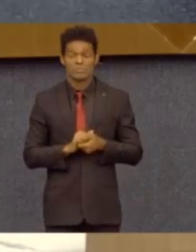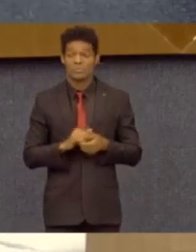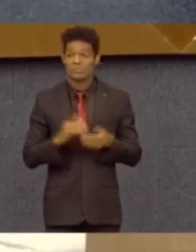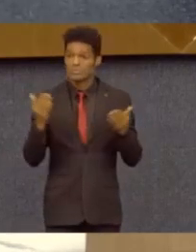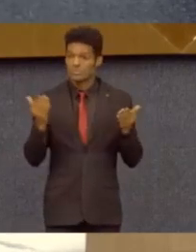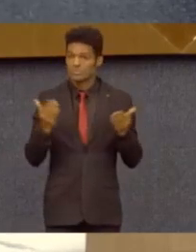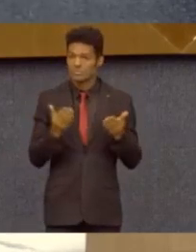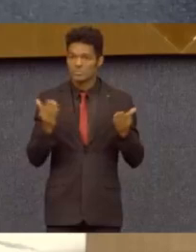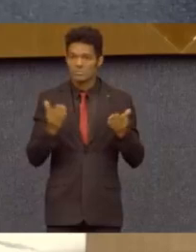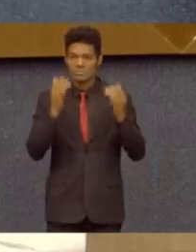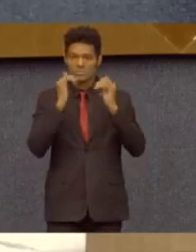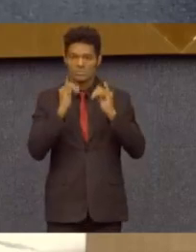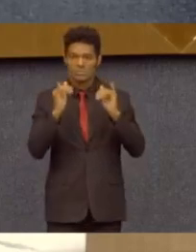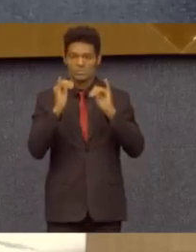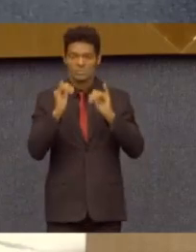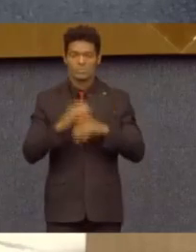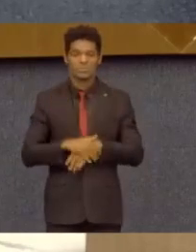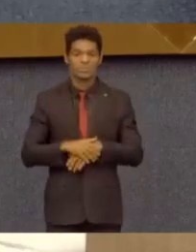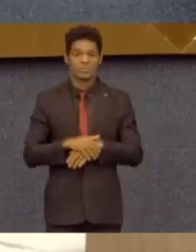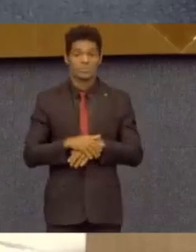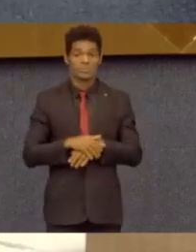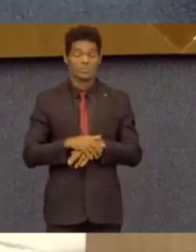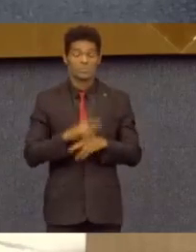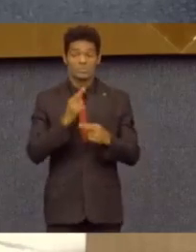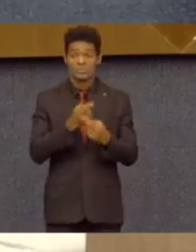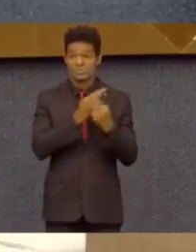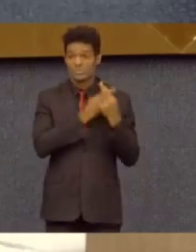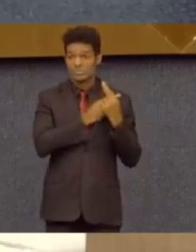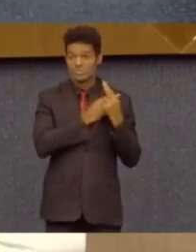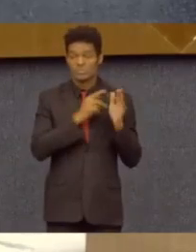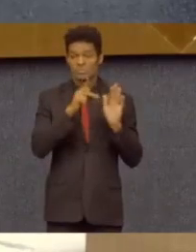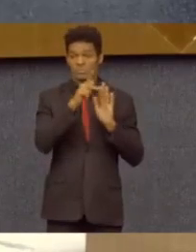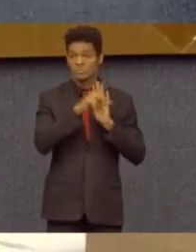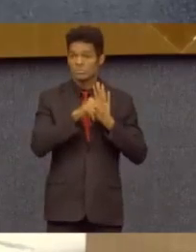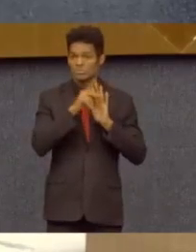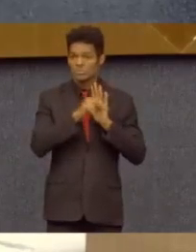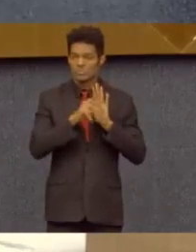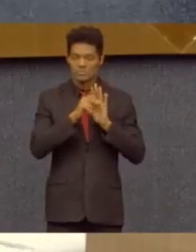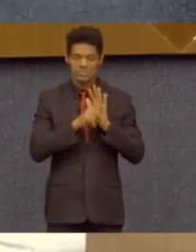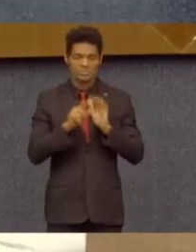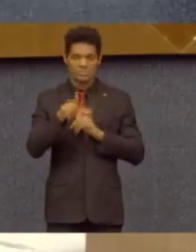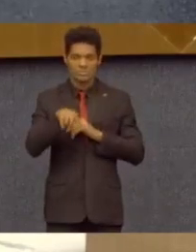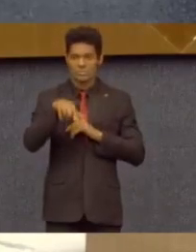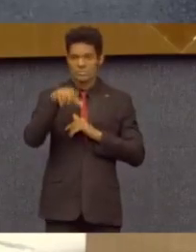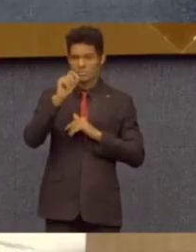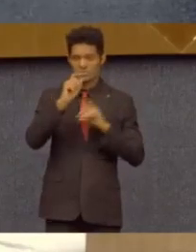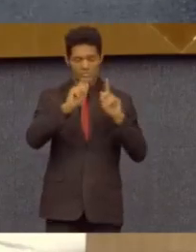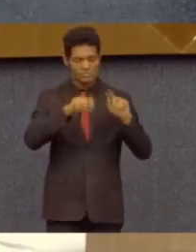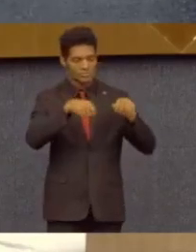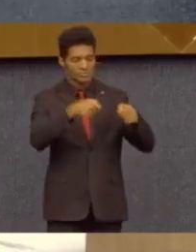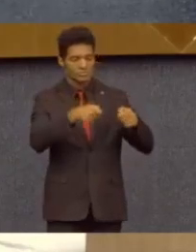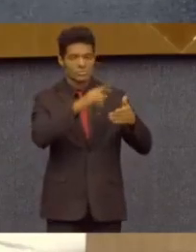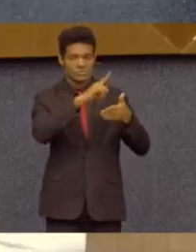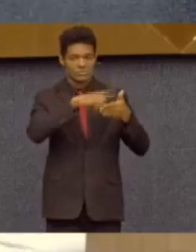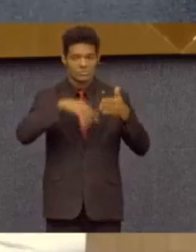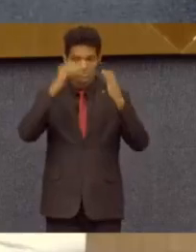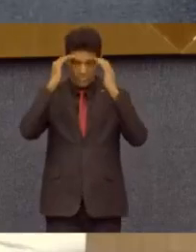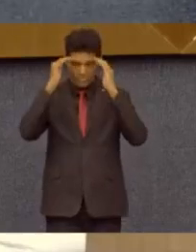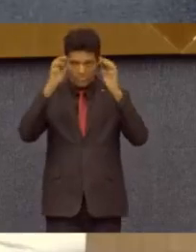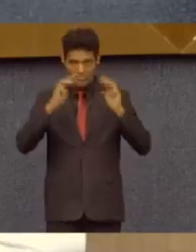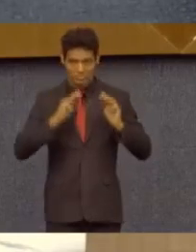Para seu pronunciamento, o autor do projeto de indicação que resultou na concessão do diploma de honra ao